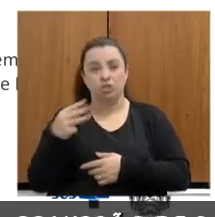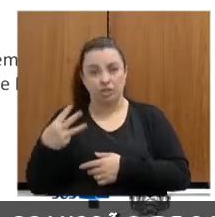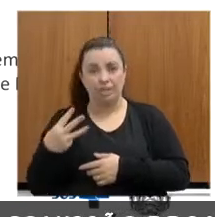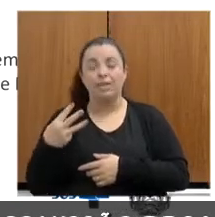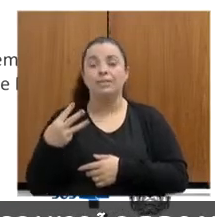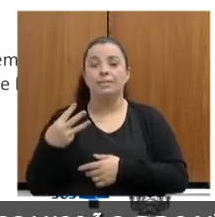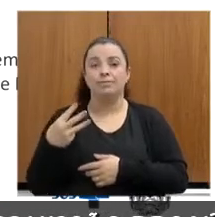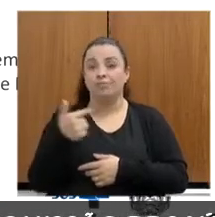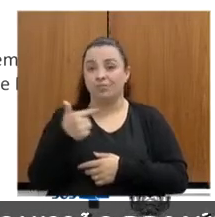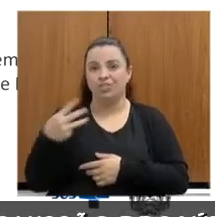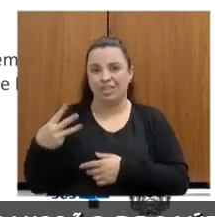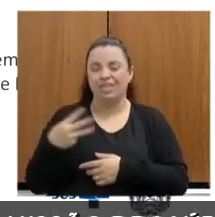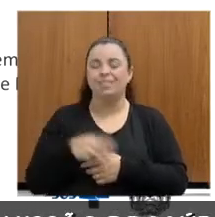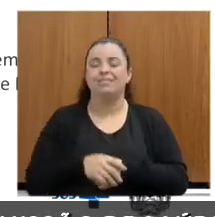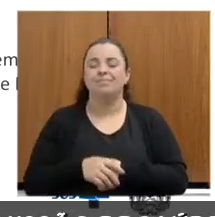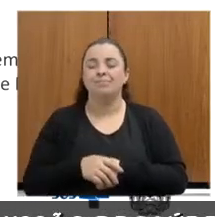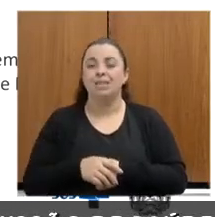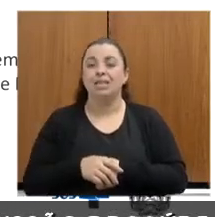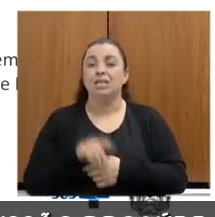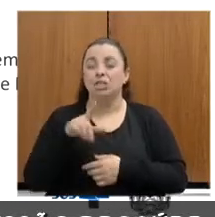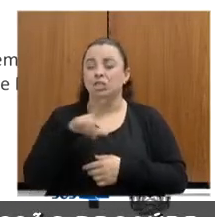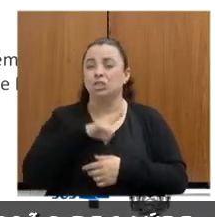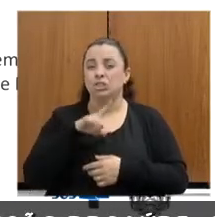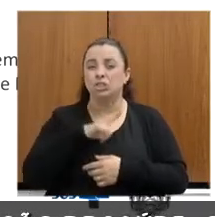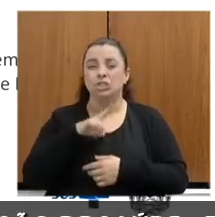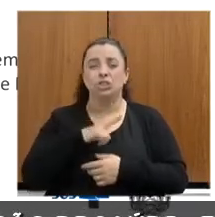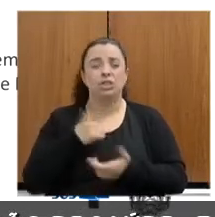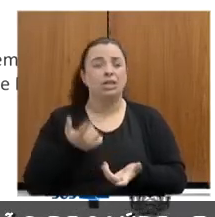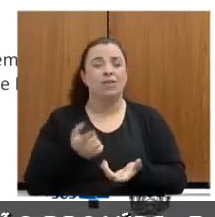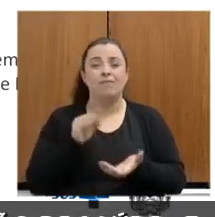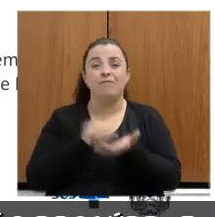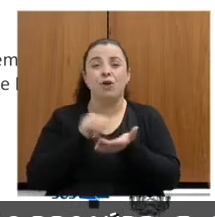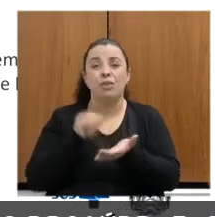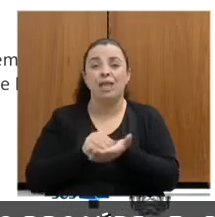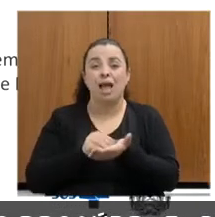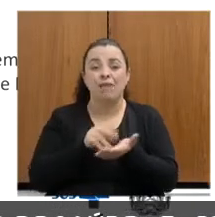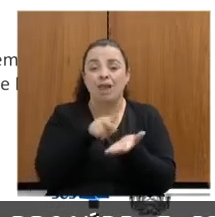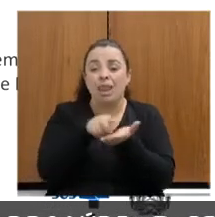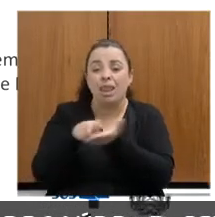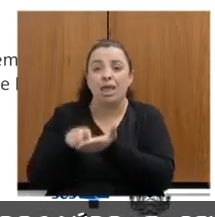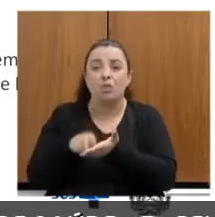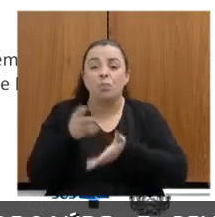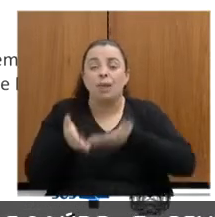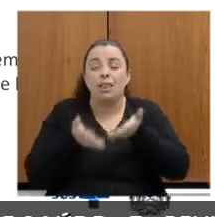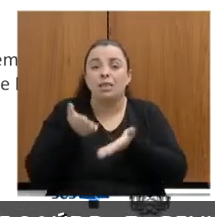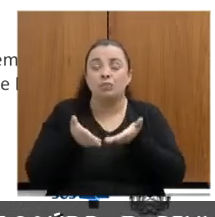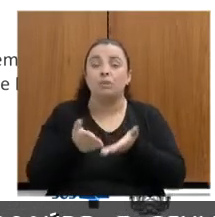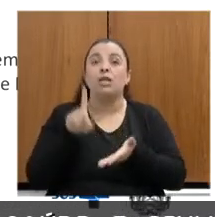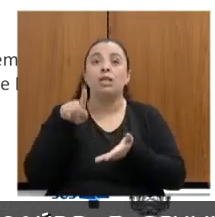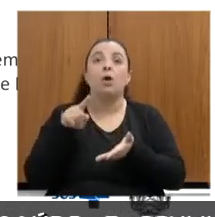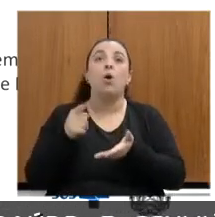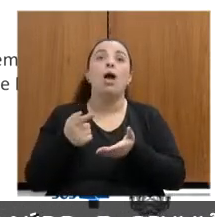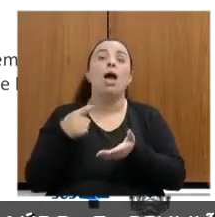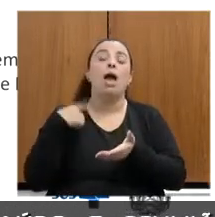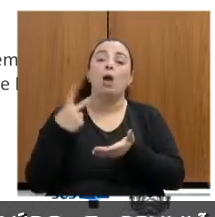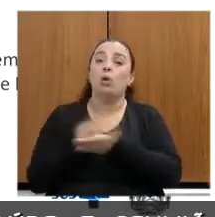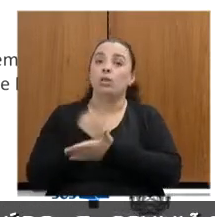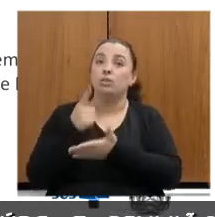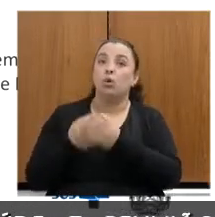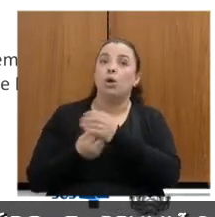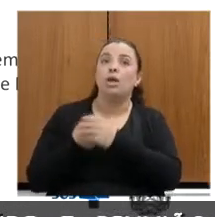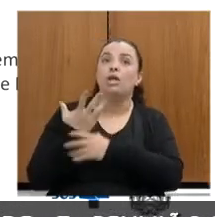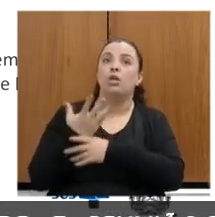cabia tantos pacientes então a gente criou aí a linha de cuidado com uma regulação própria a gente tem agora o